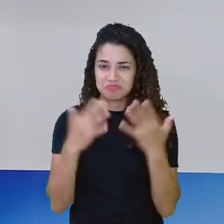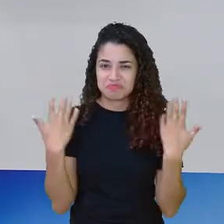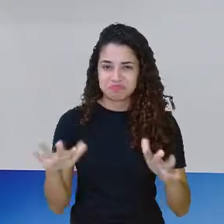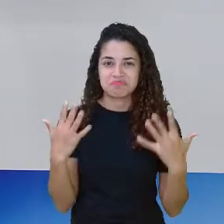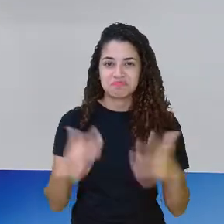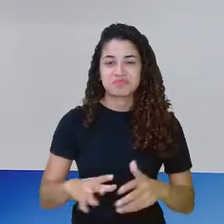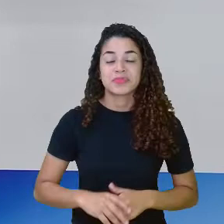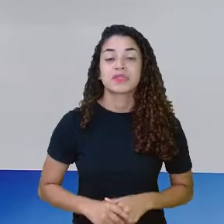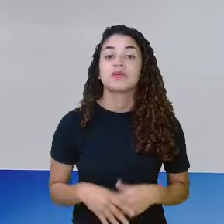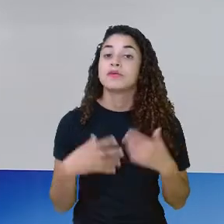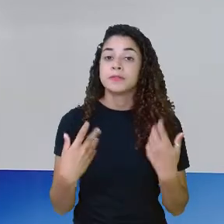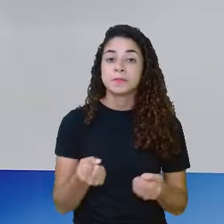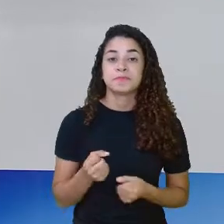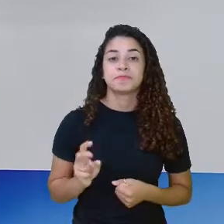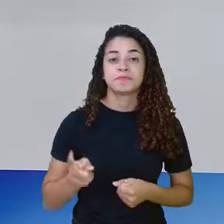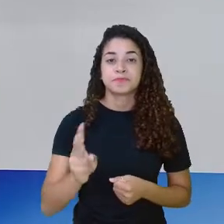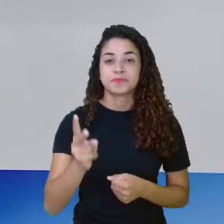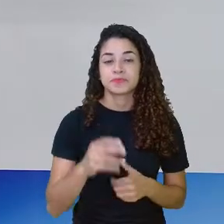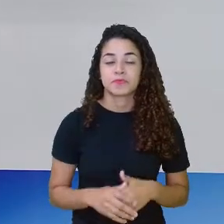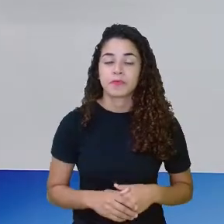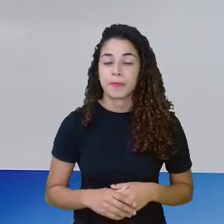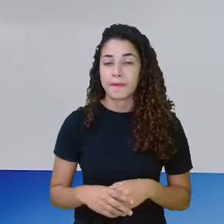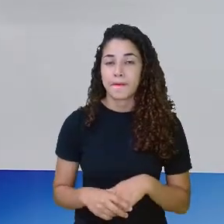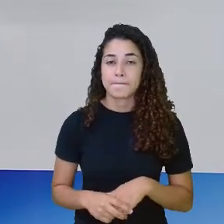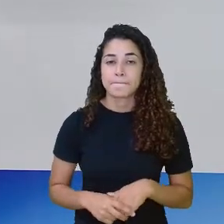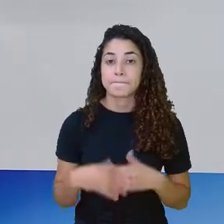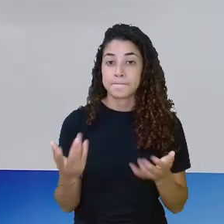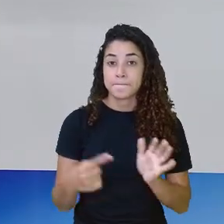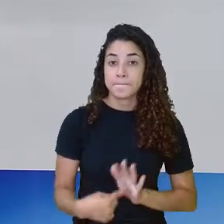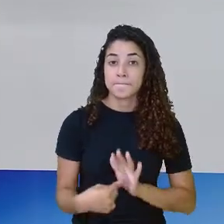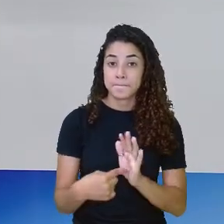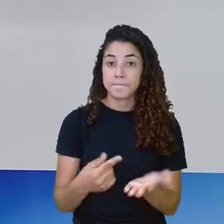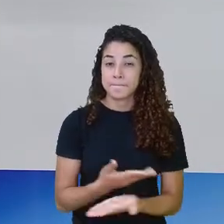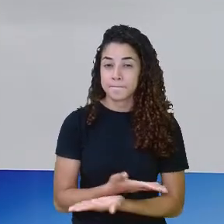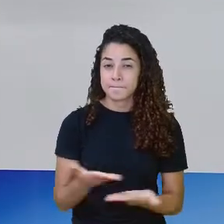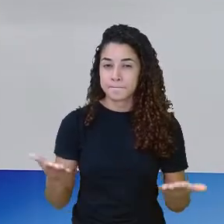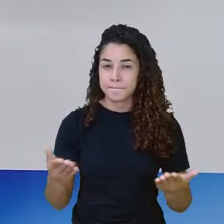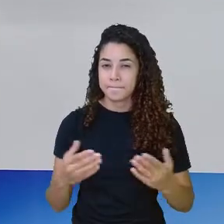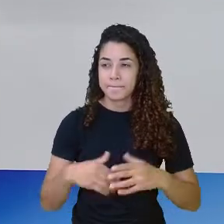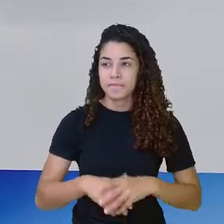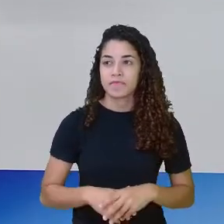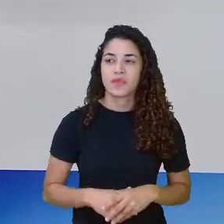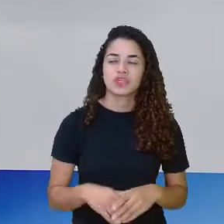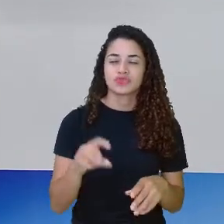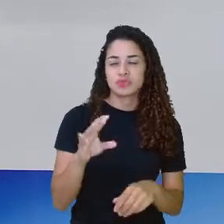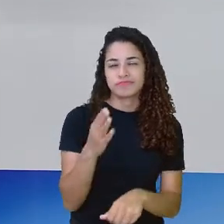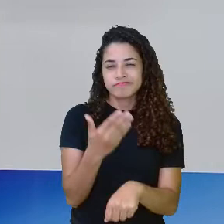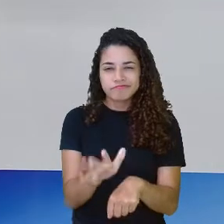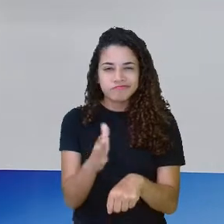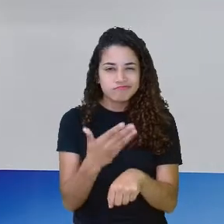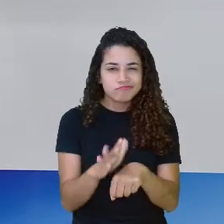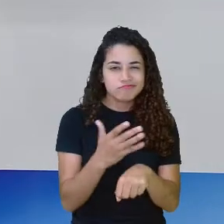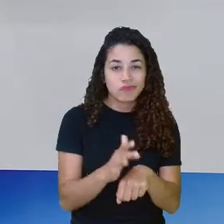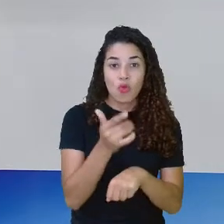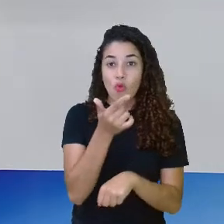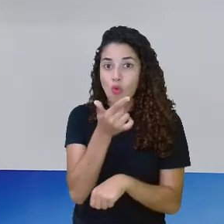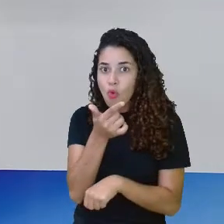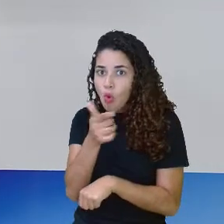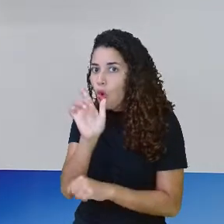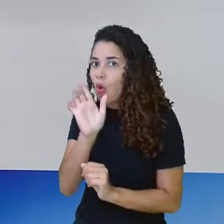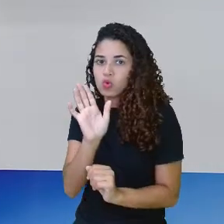parabéns! Então vamos continuando. Aqui eu trouxe aí, ó, pra gente praticar outro tipo